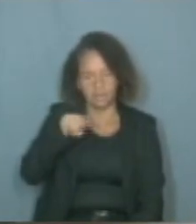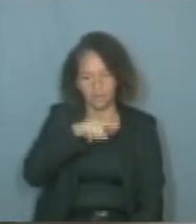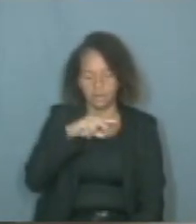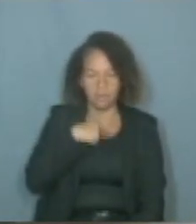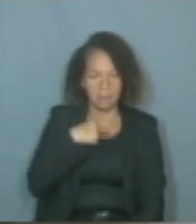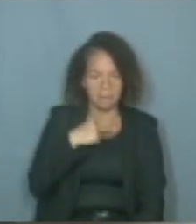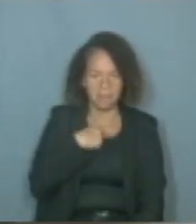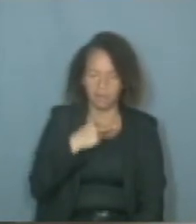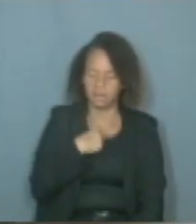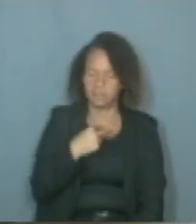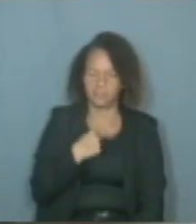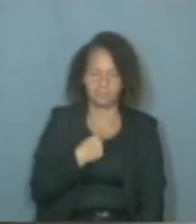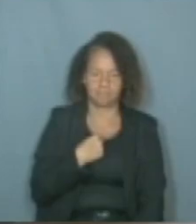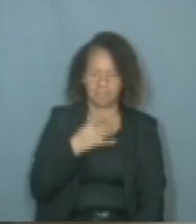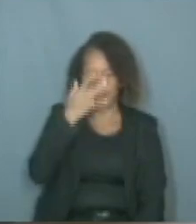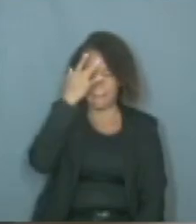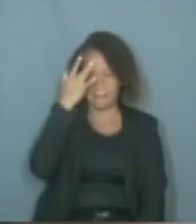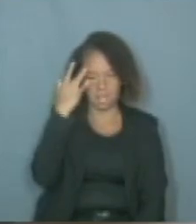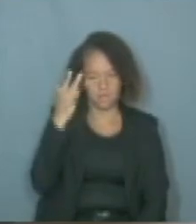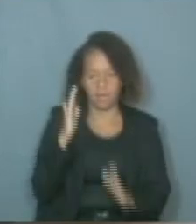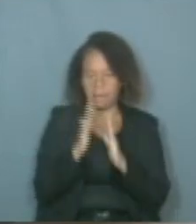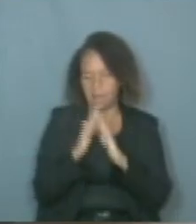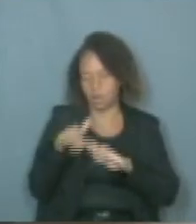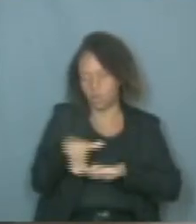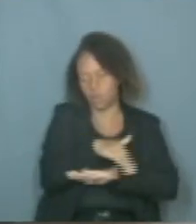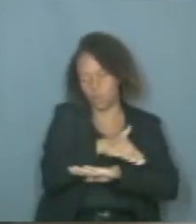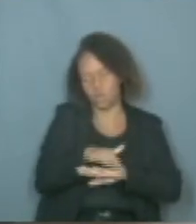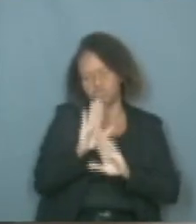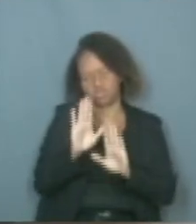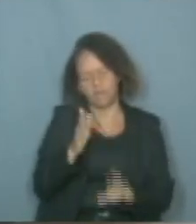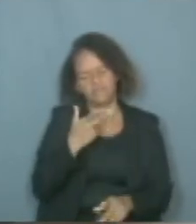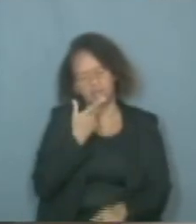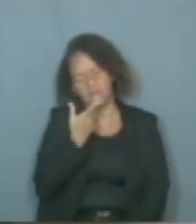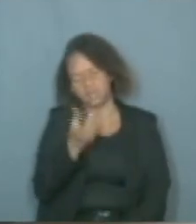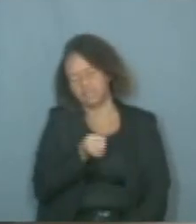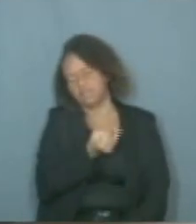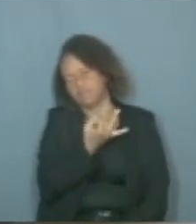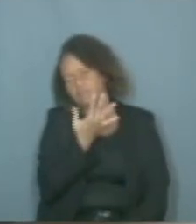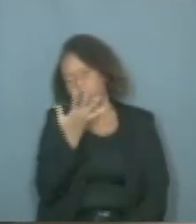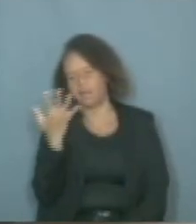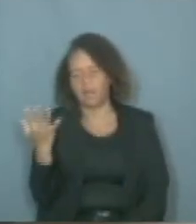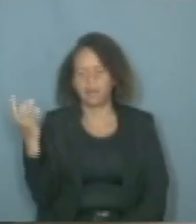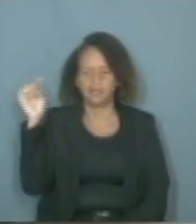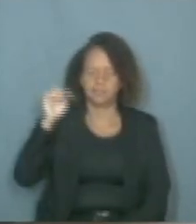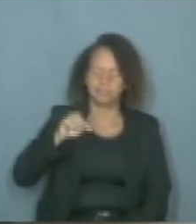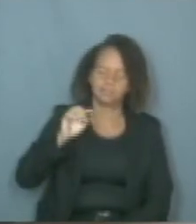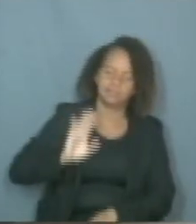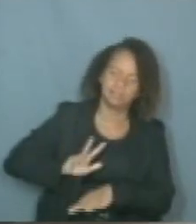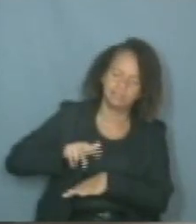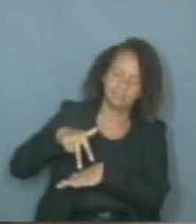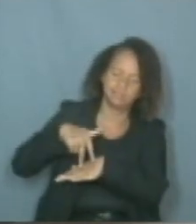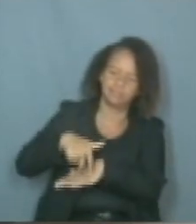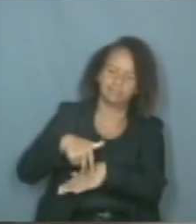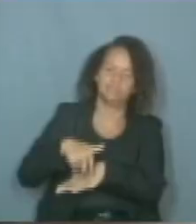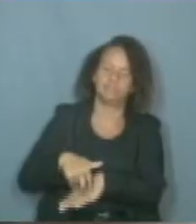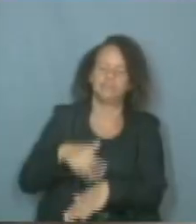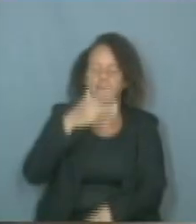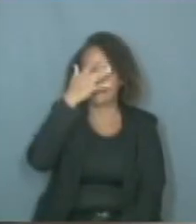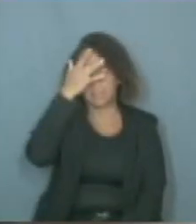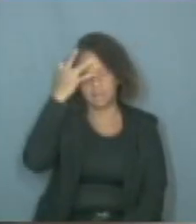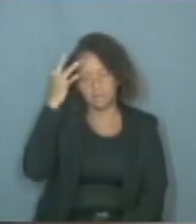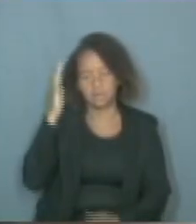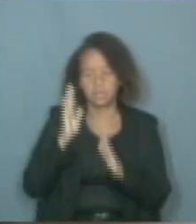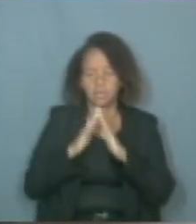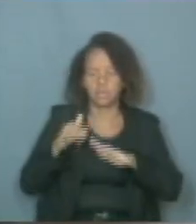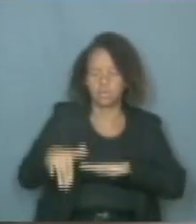pode estigmatizar as pessoas em situação de rua, já falei isso dezenas de vezes aqui nessa tribuna. Pessoas em situação